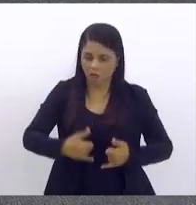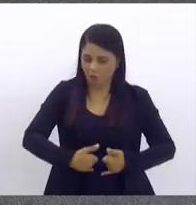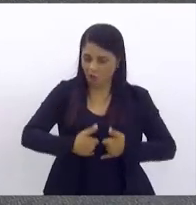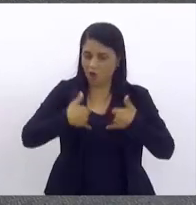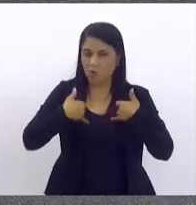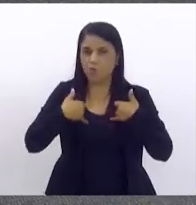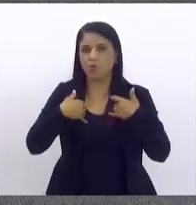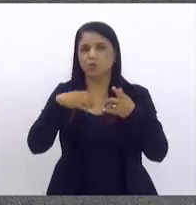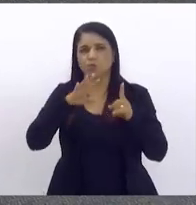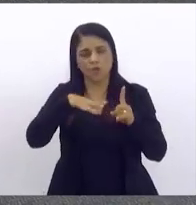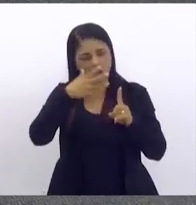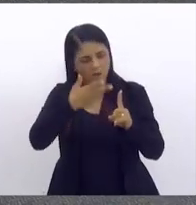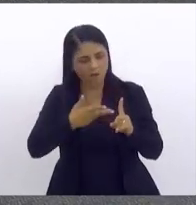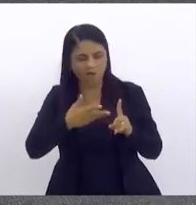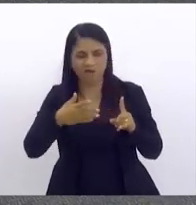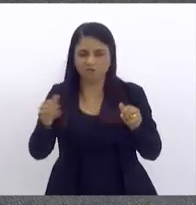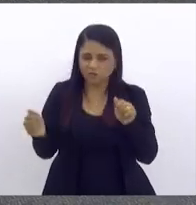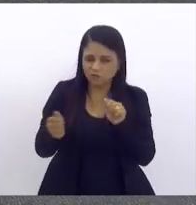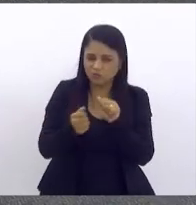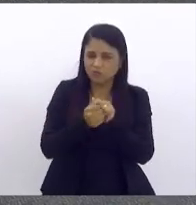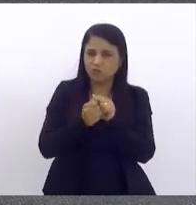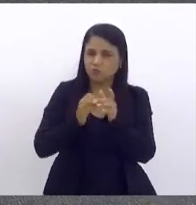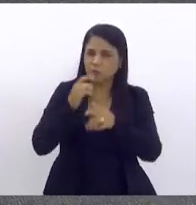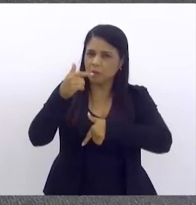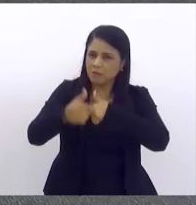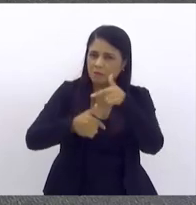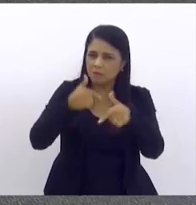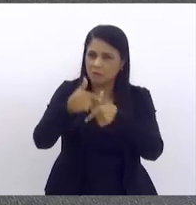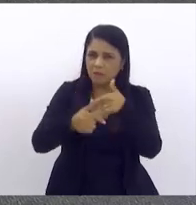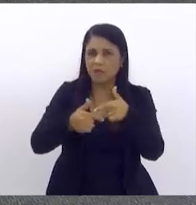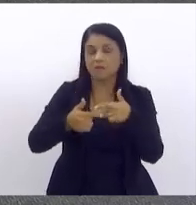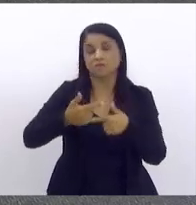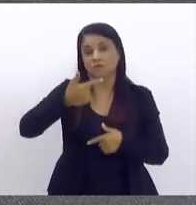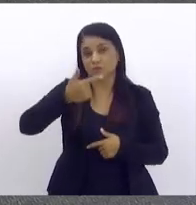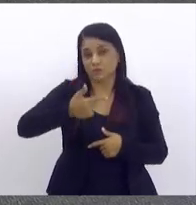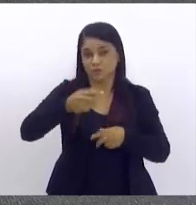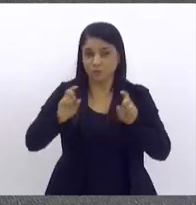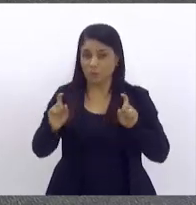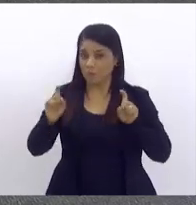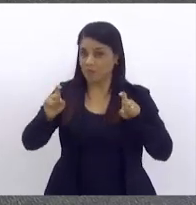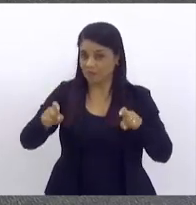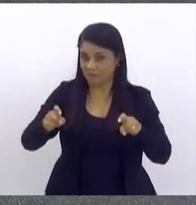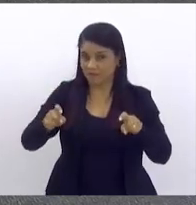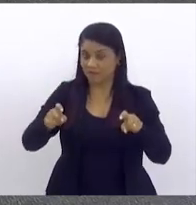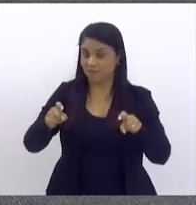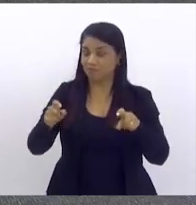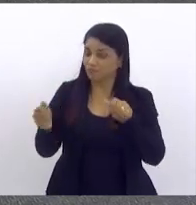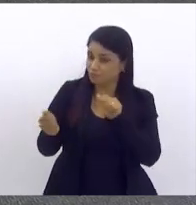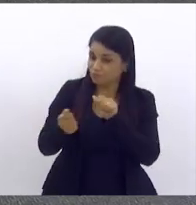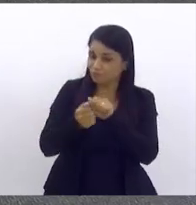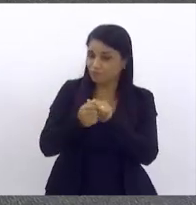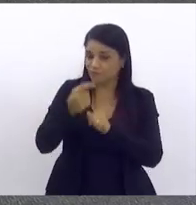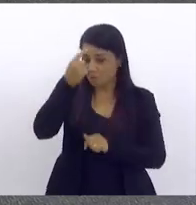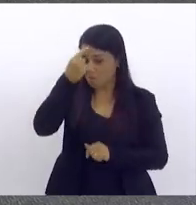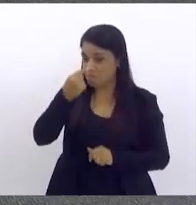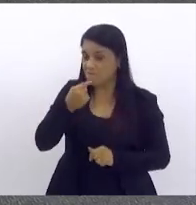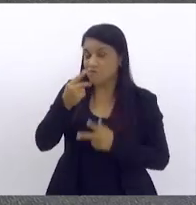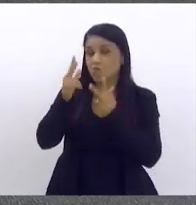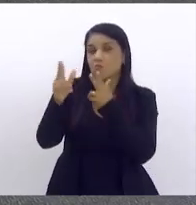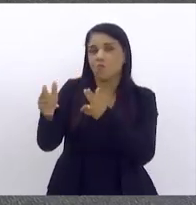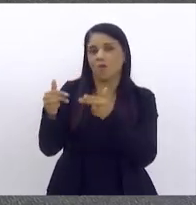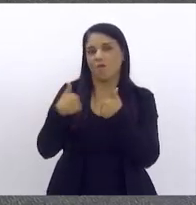nas fiscalizações, tenho a honra de estar no segundo mandato junto com Vossa Excelência, porque Vossa Excelência tem um perfil parecido